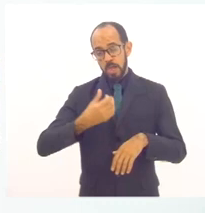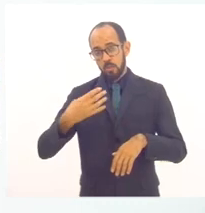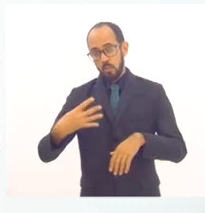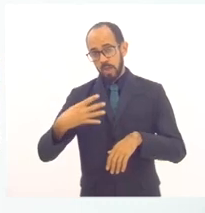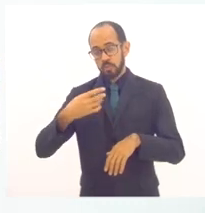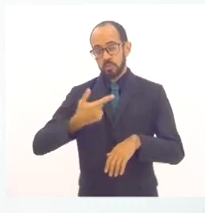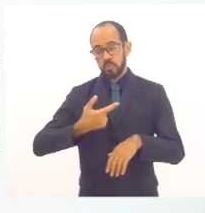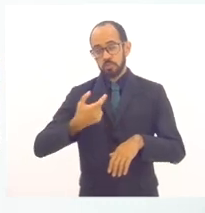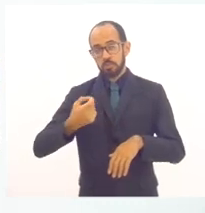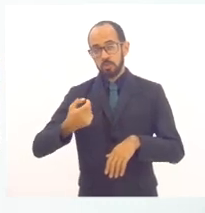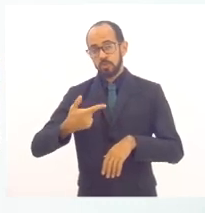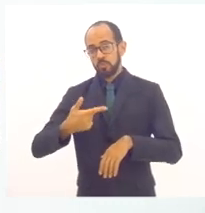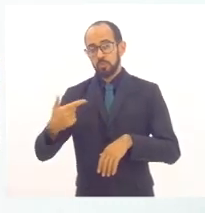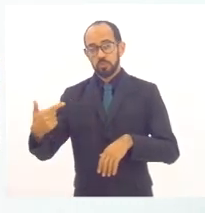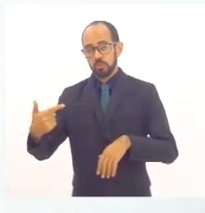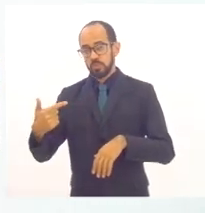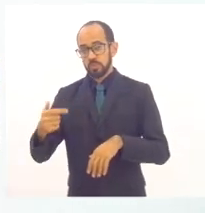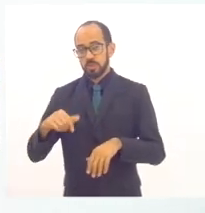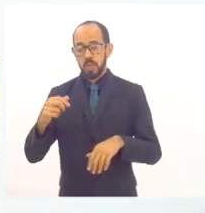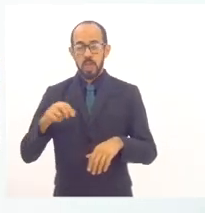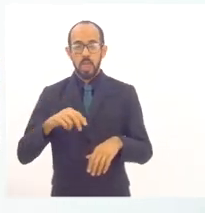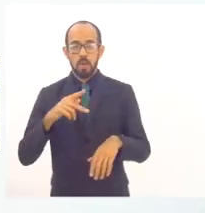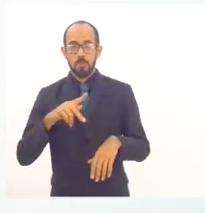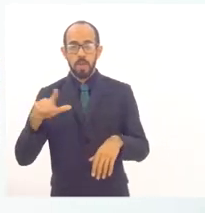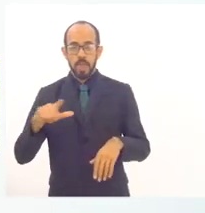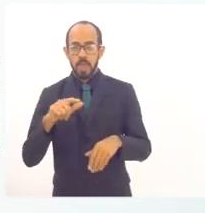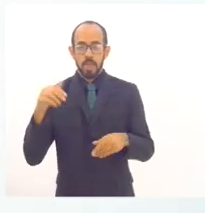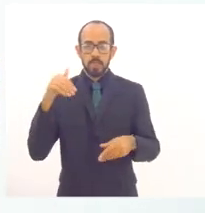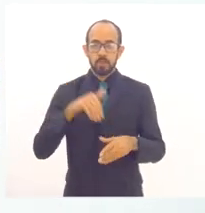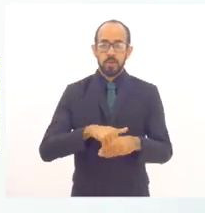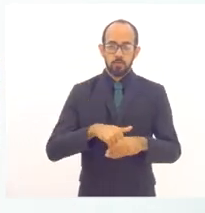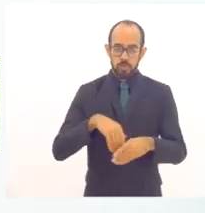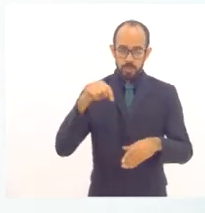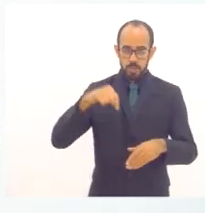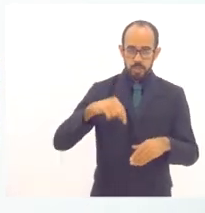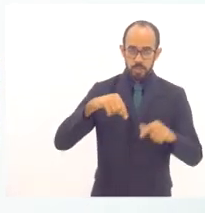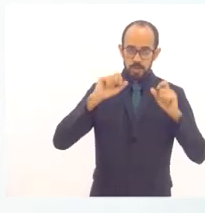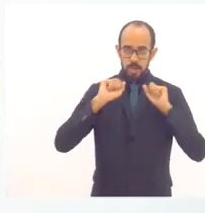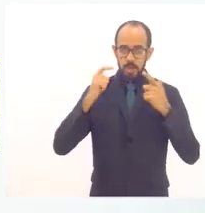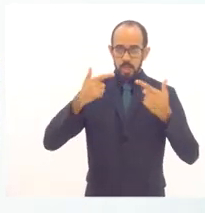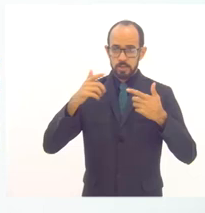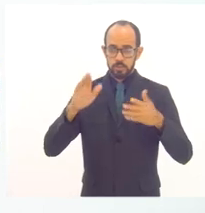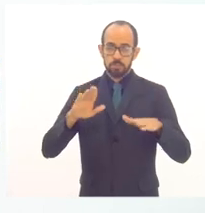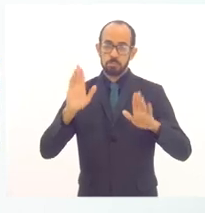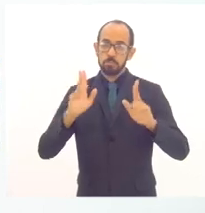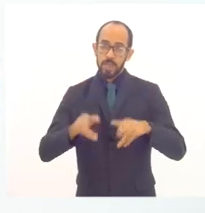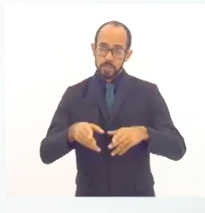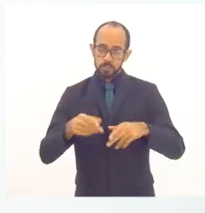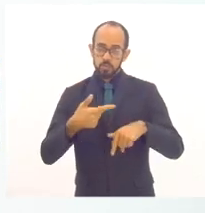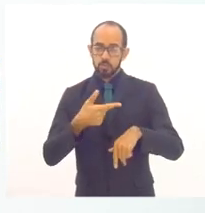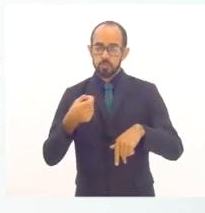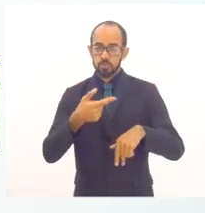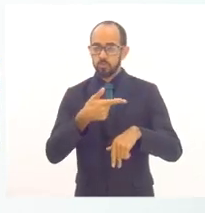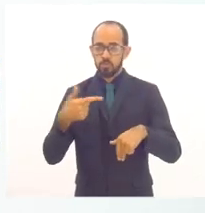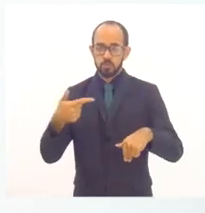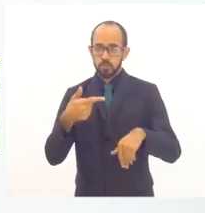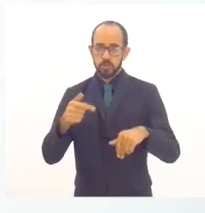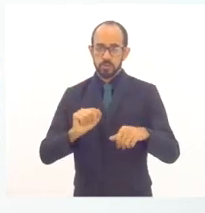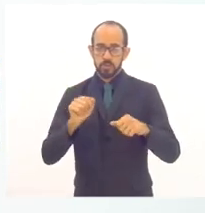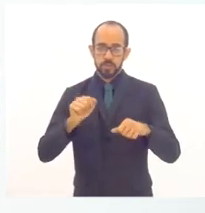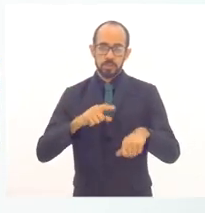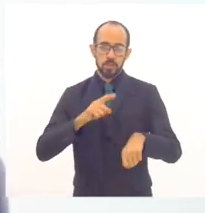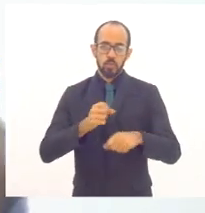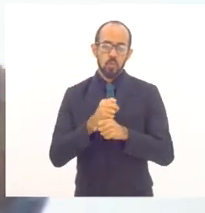vai tramitar nessa casa. Nós estamos num momento eleitoral, e nem achar que vai ser muito